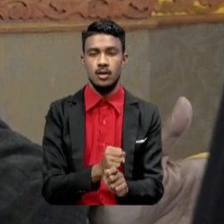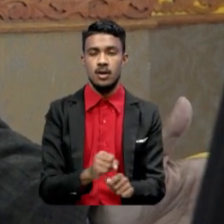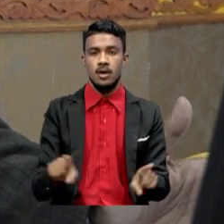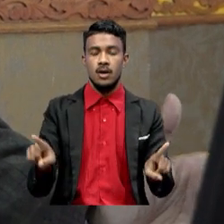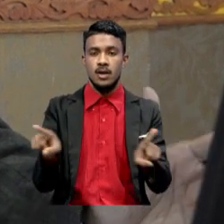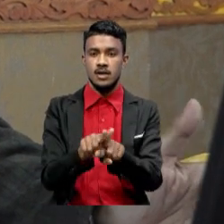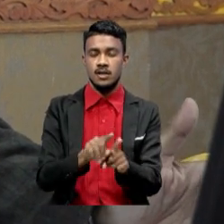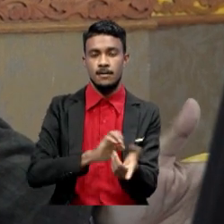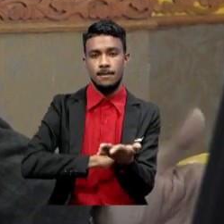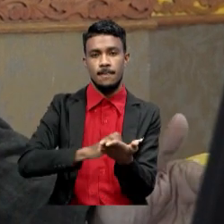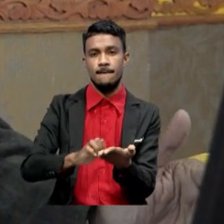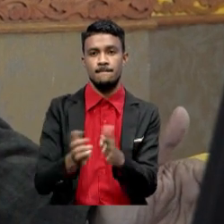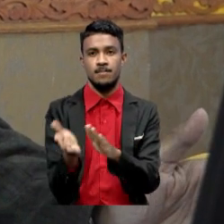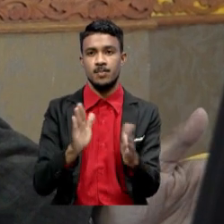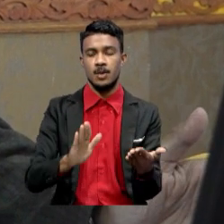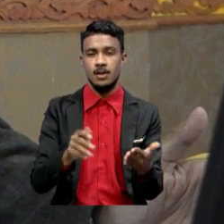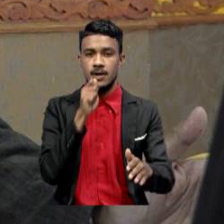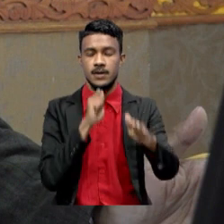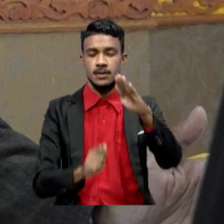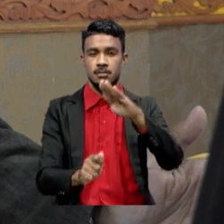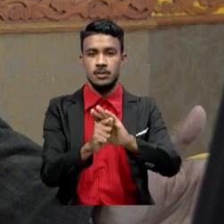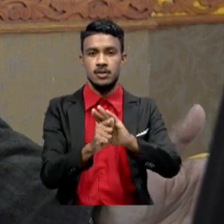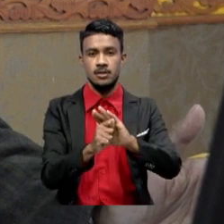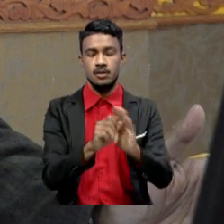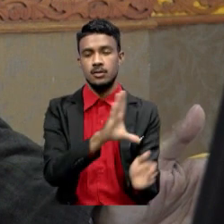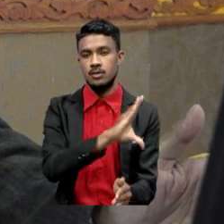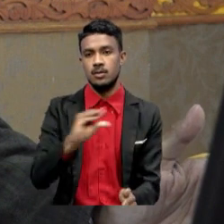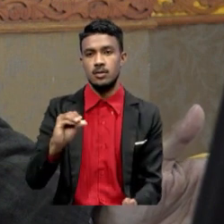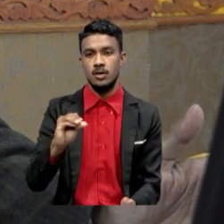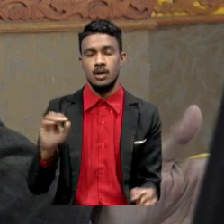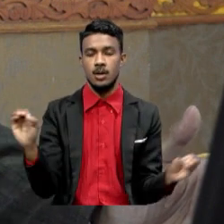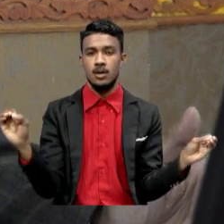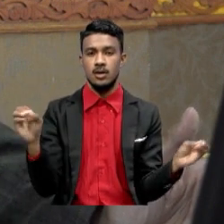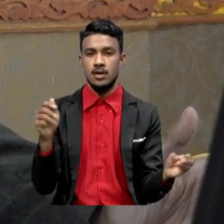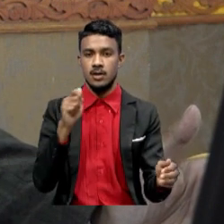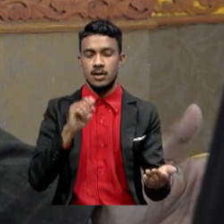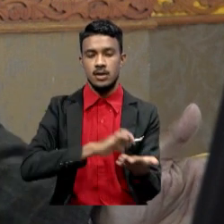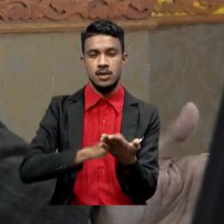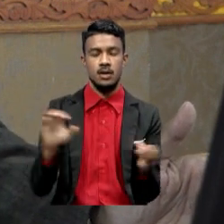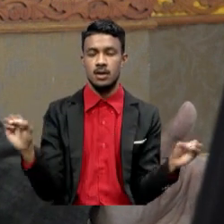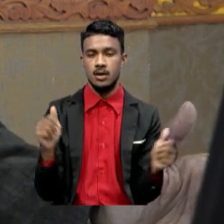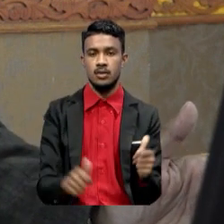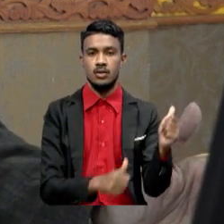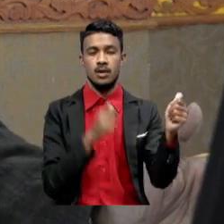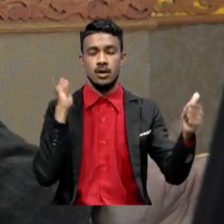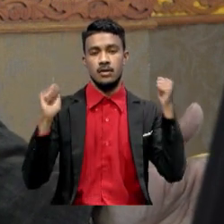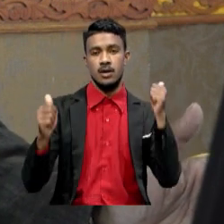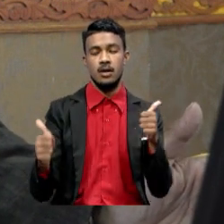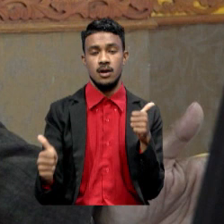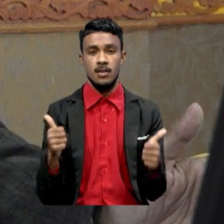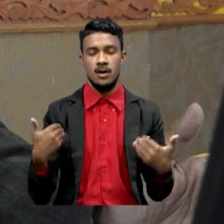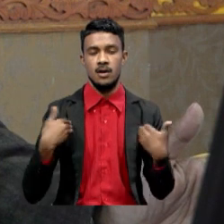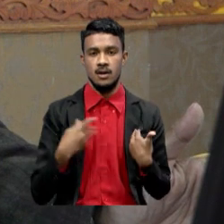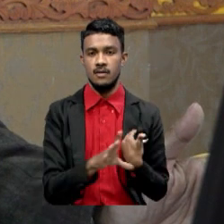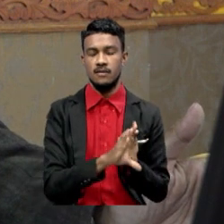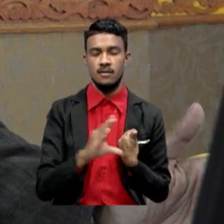mate, licença la iha, balo licença la tuir atividade nebe iha,